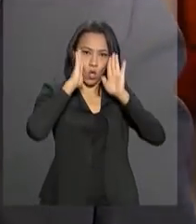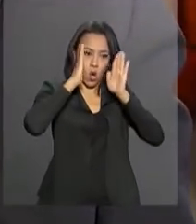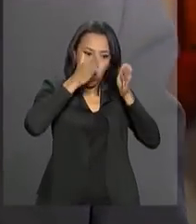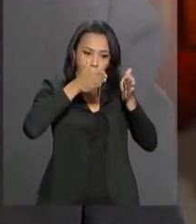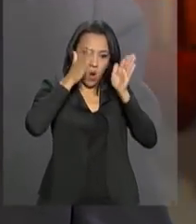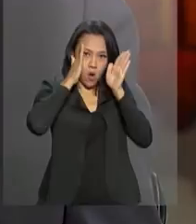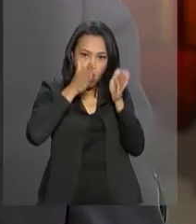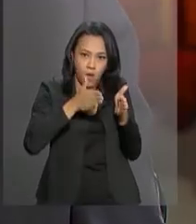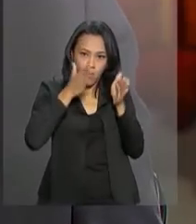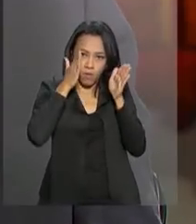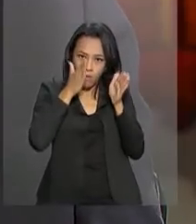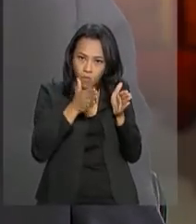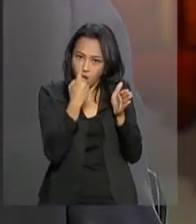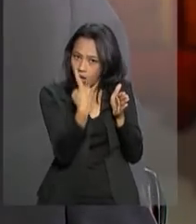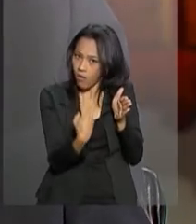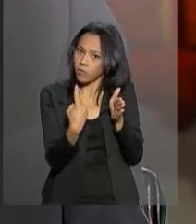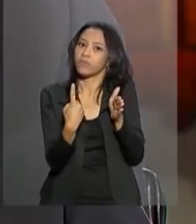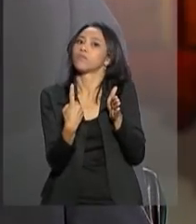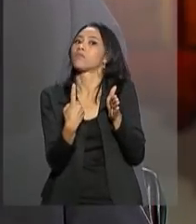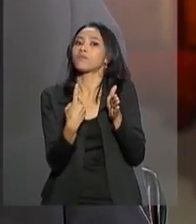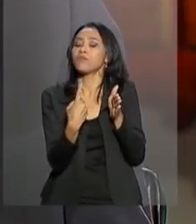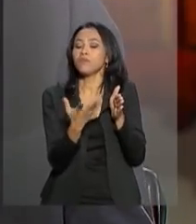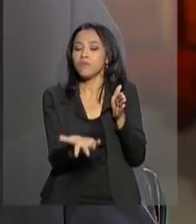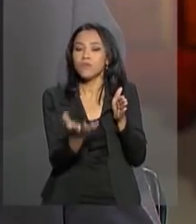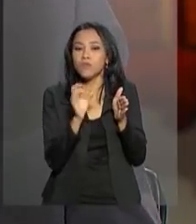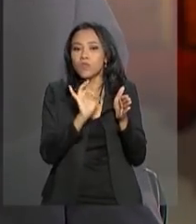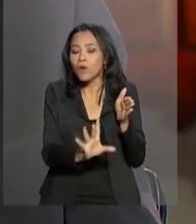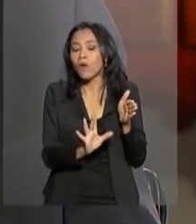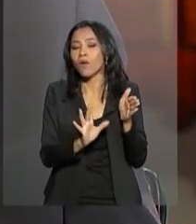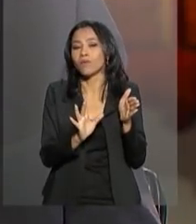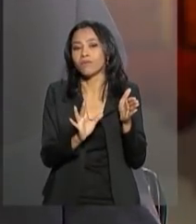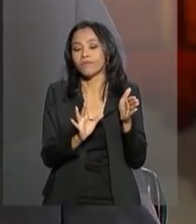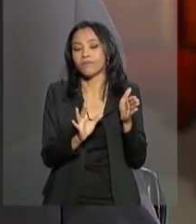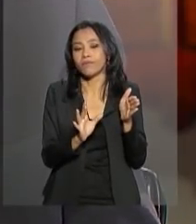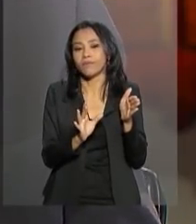coartado, diminuído a sua capacidade